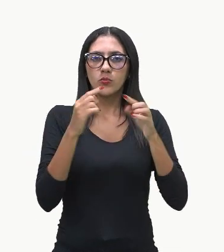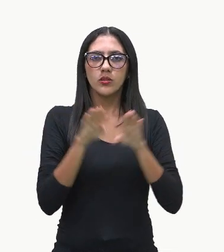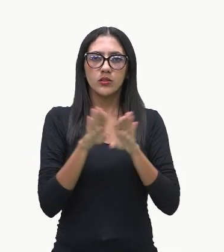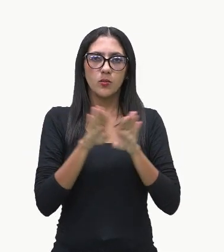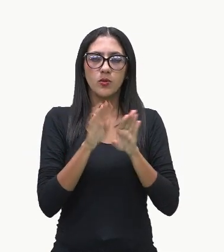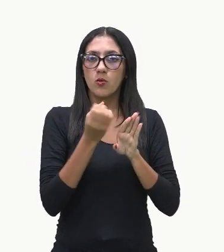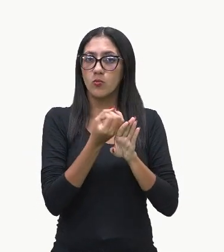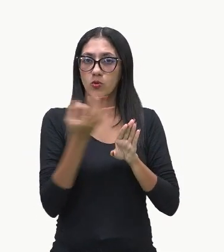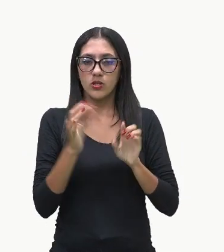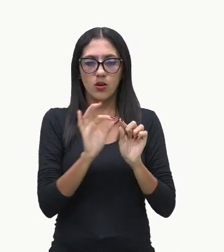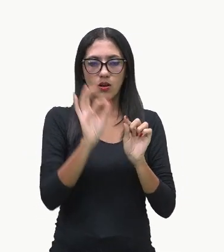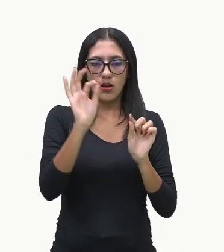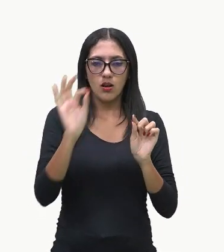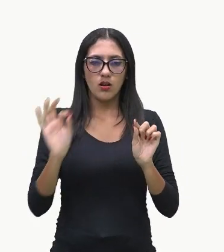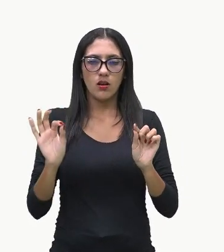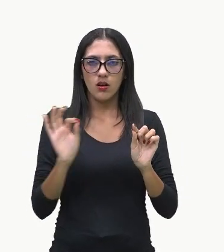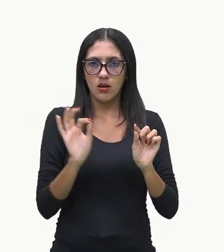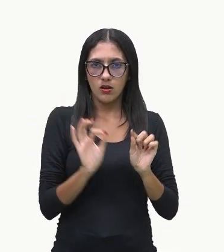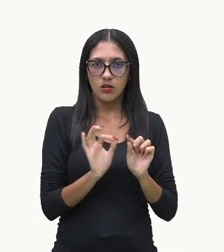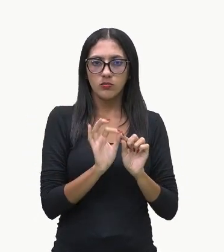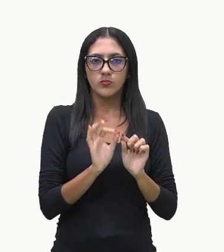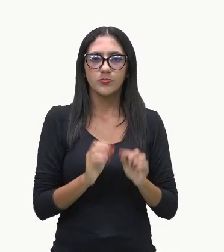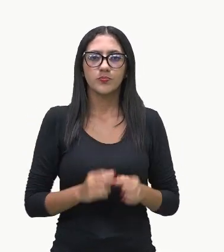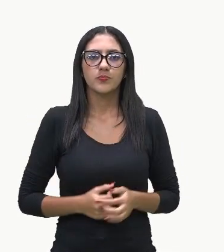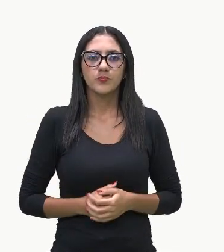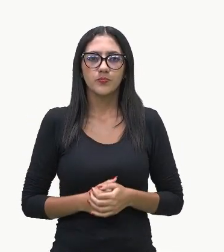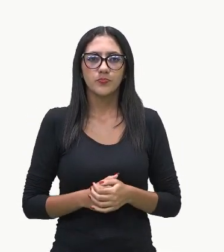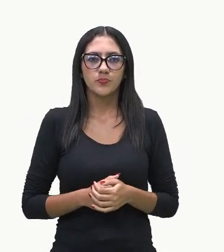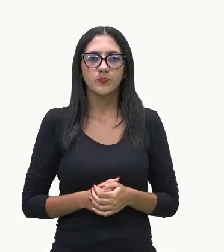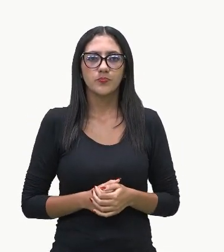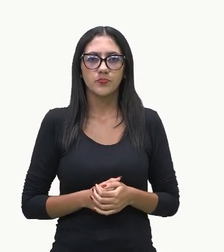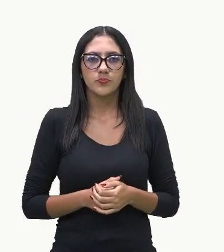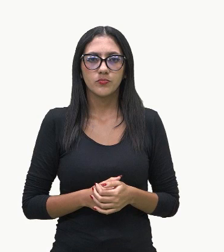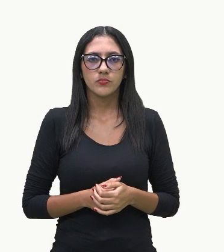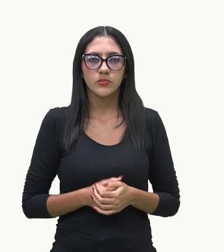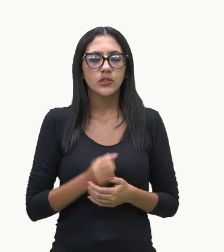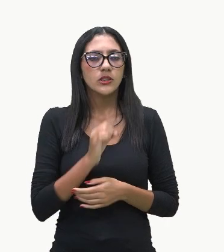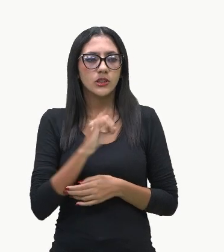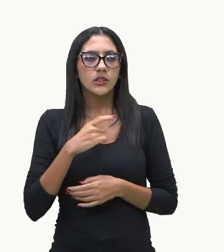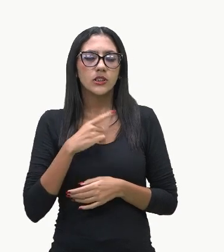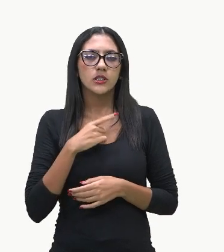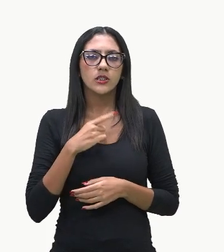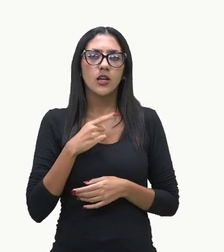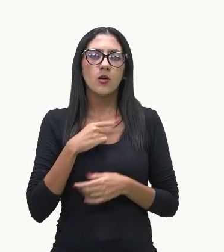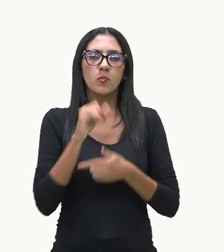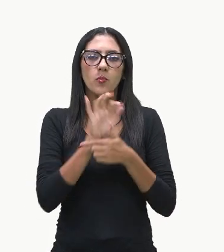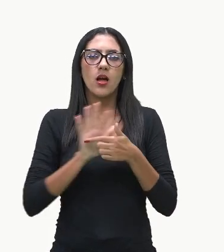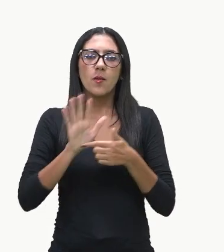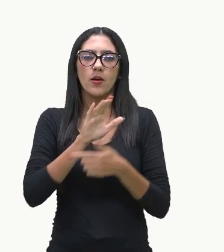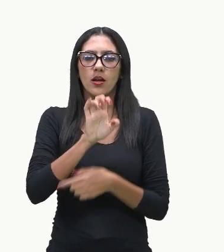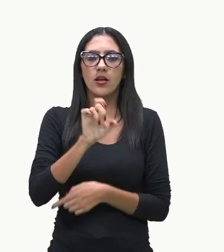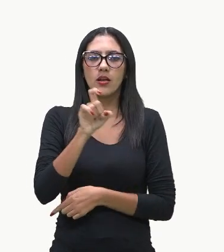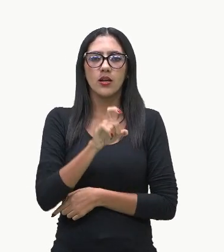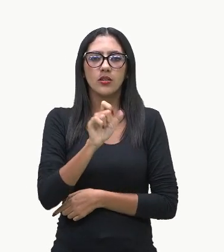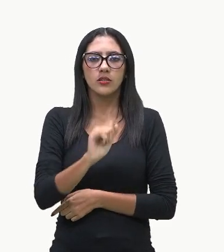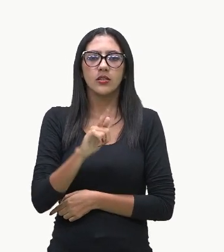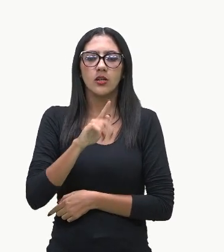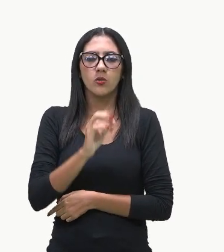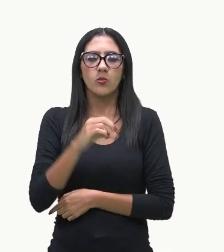bem? Se eu estou diante de um hexágono, o que é que eu sei?